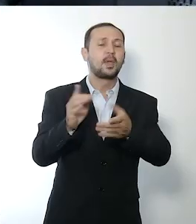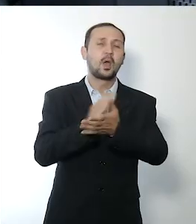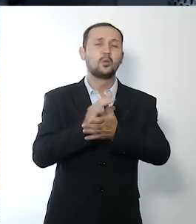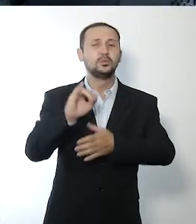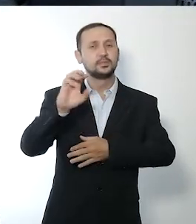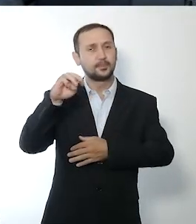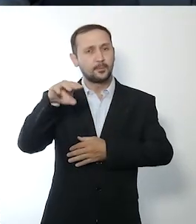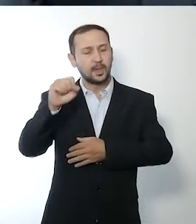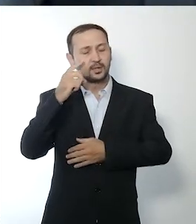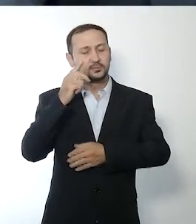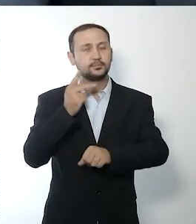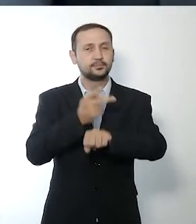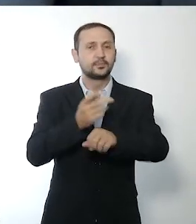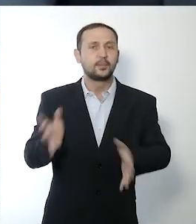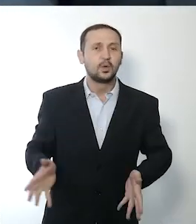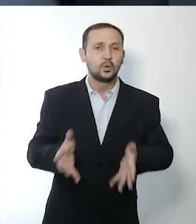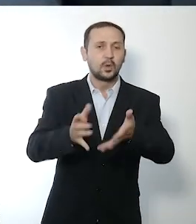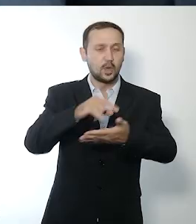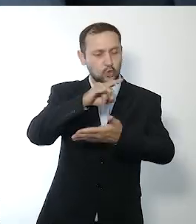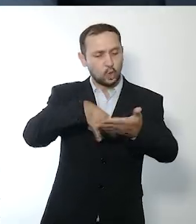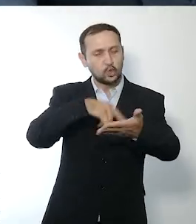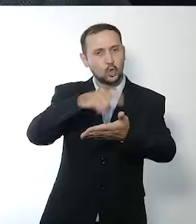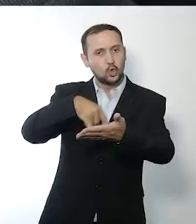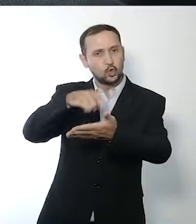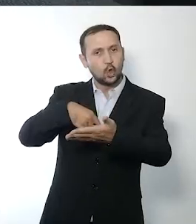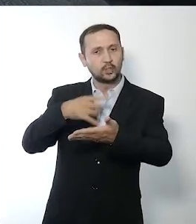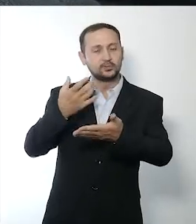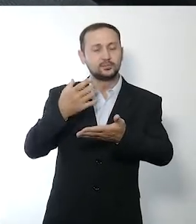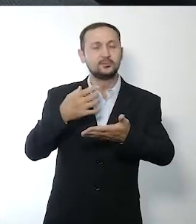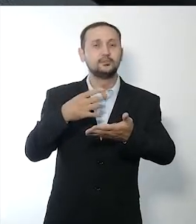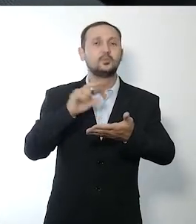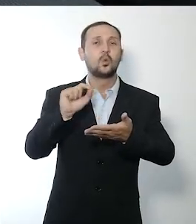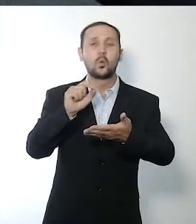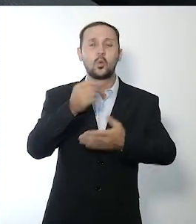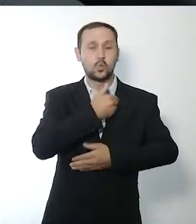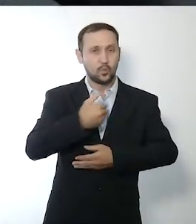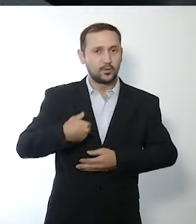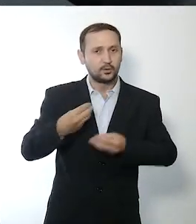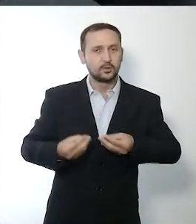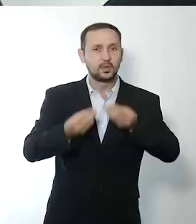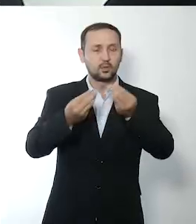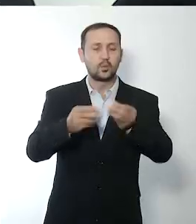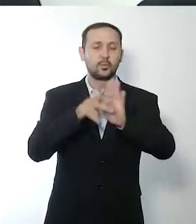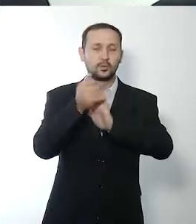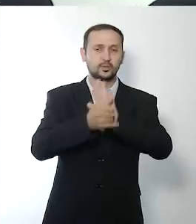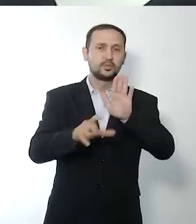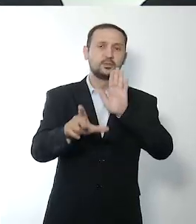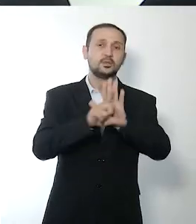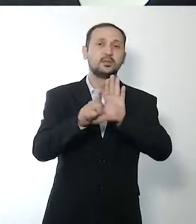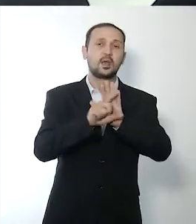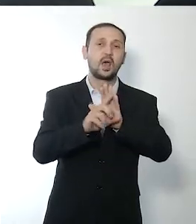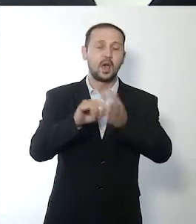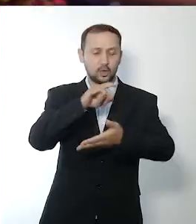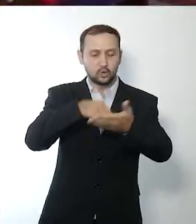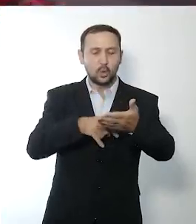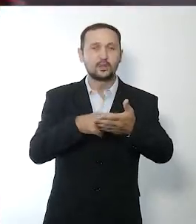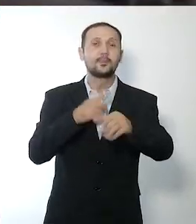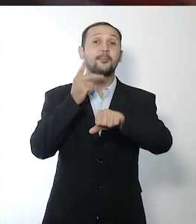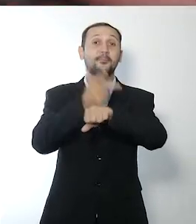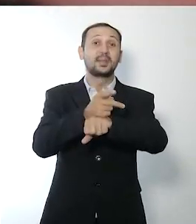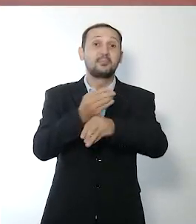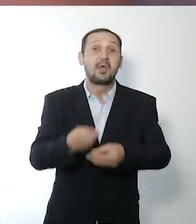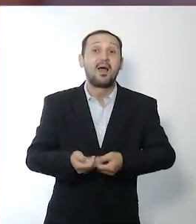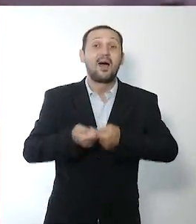em ICMS. Para estimular a emissão de nota fiscal, o governo do estado entregou o projeto de lei que cria a nota fiscal premiada.